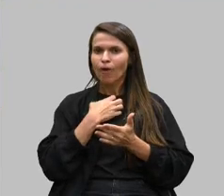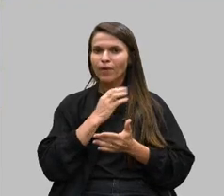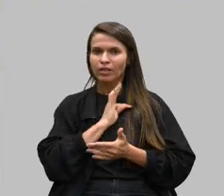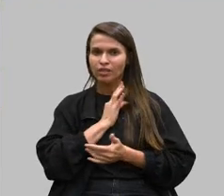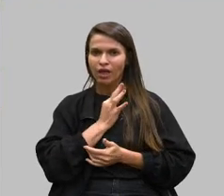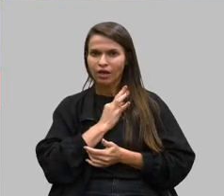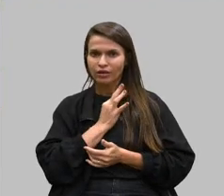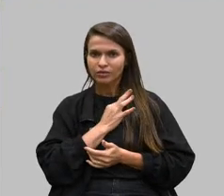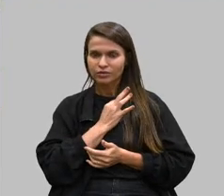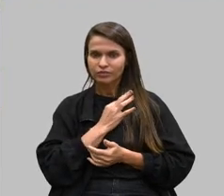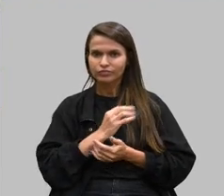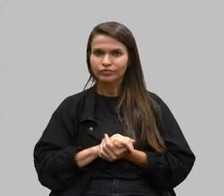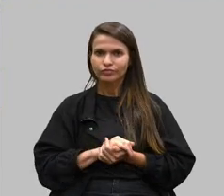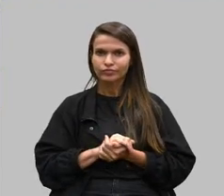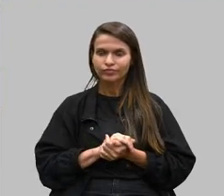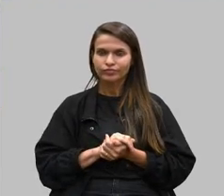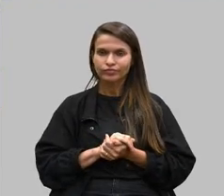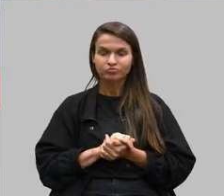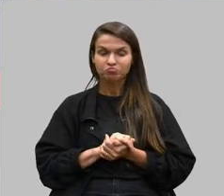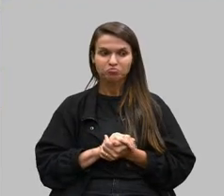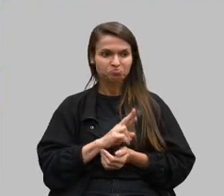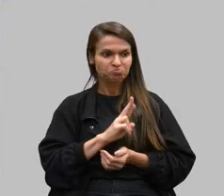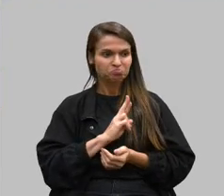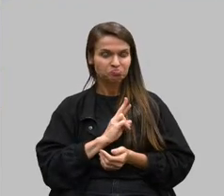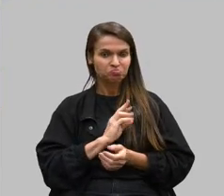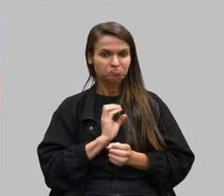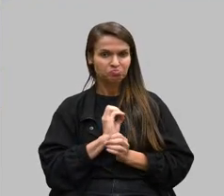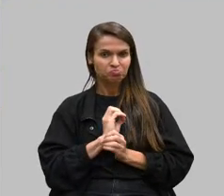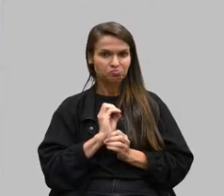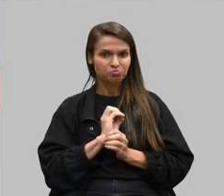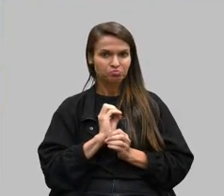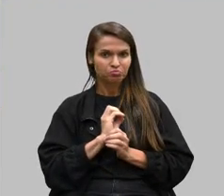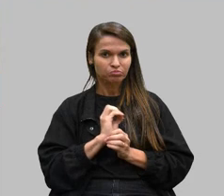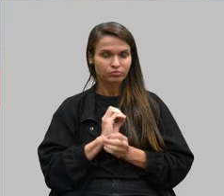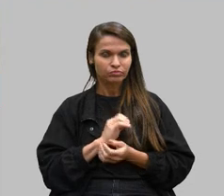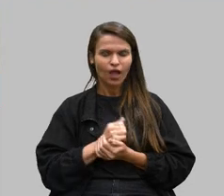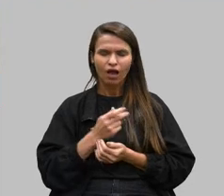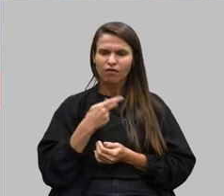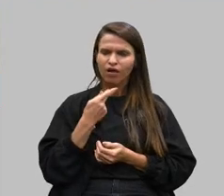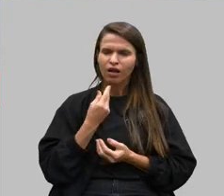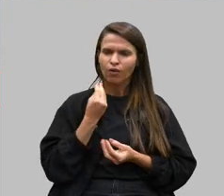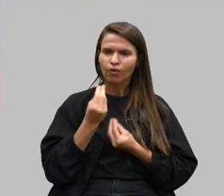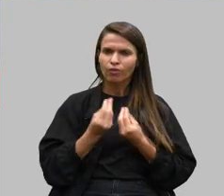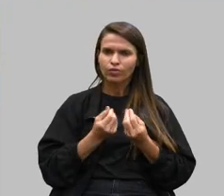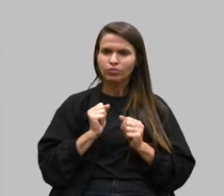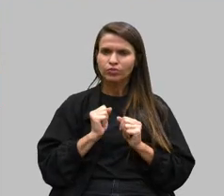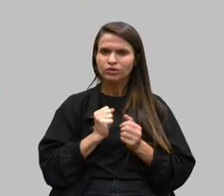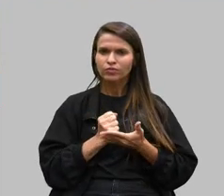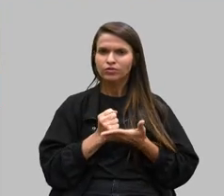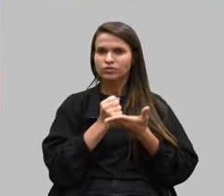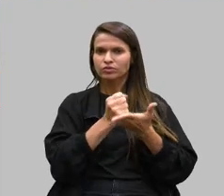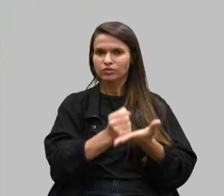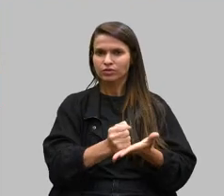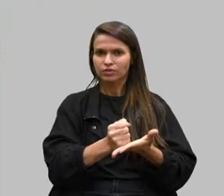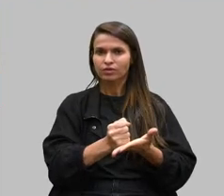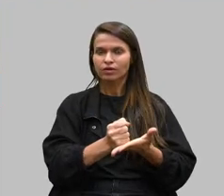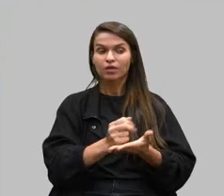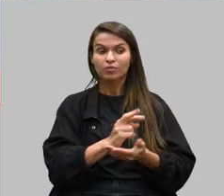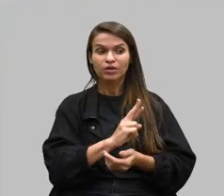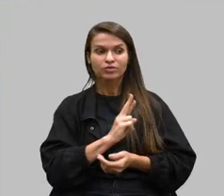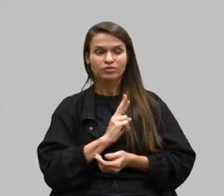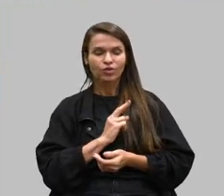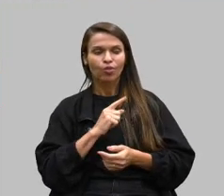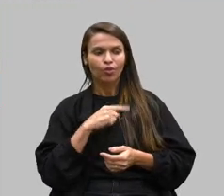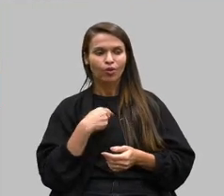técnica não obtive aosta eu falei como que nós podemos aud elu